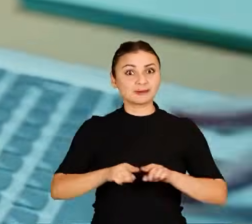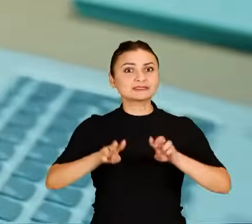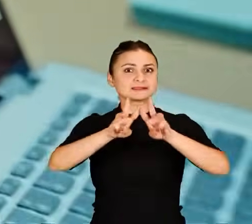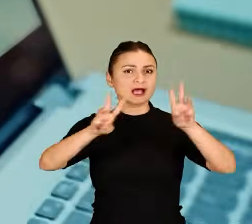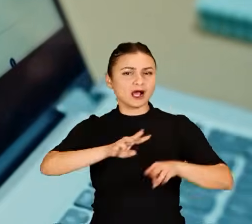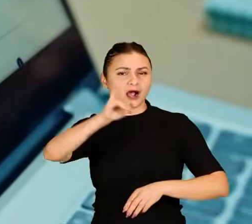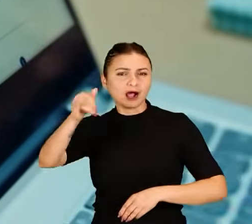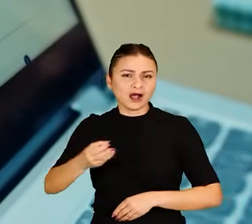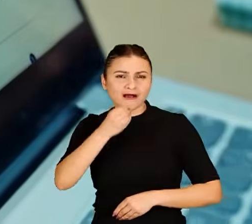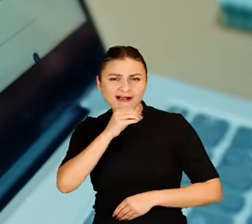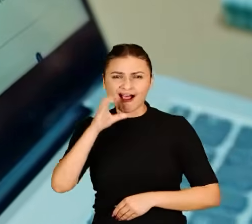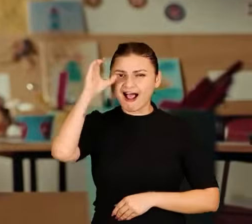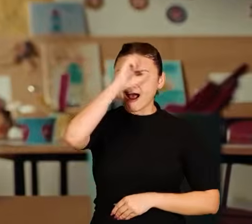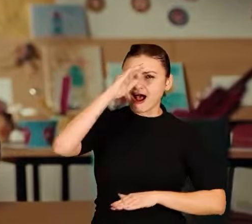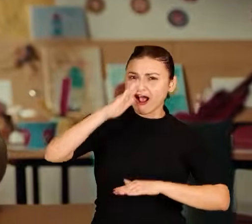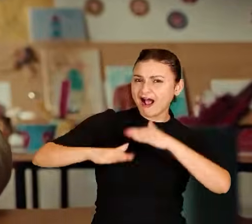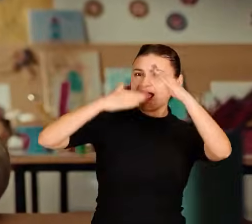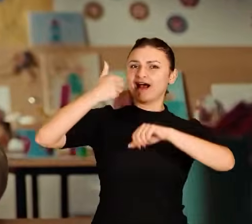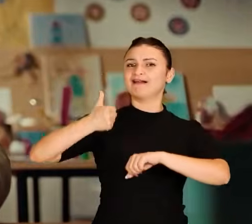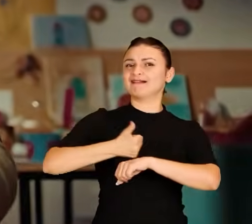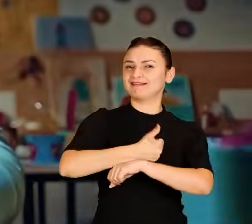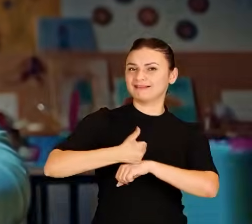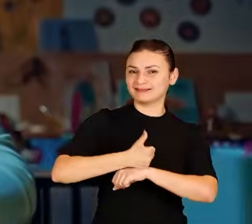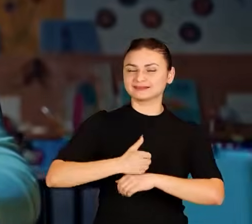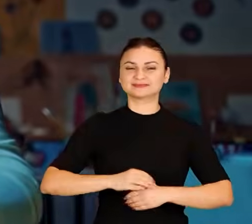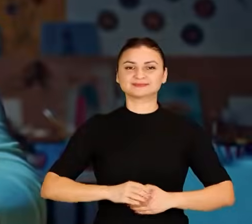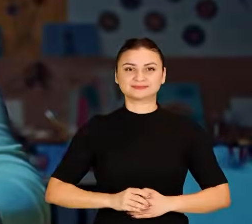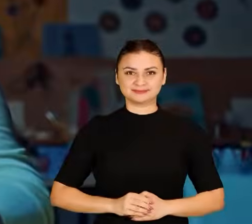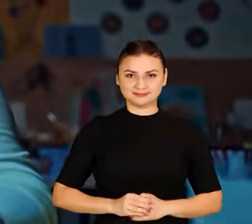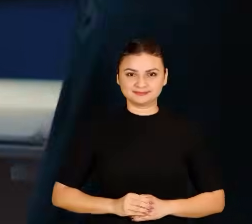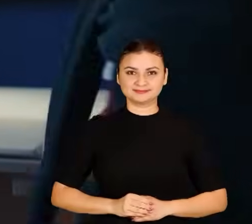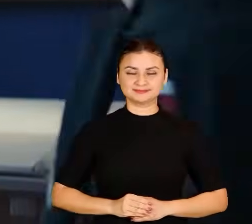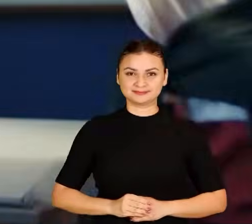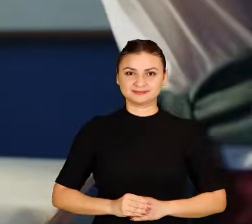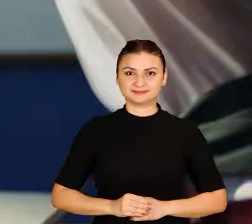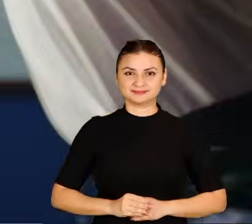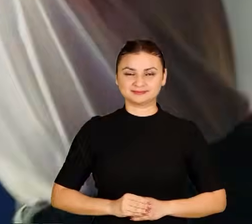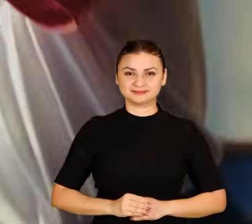Tem também um portal cheio de oportunidades para se desenvolver profissionalmente.